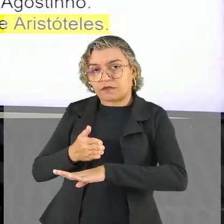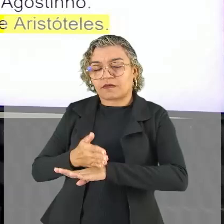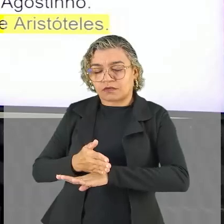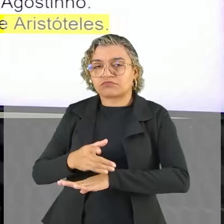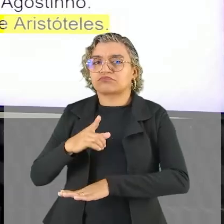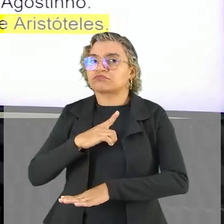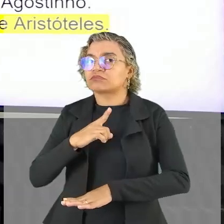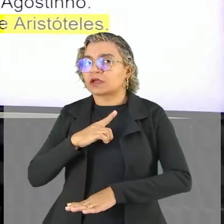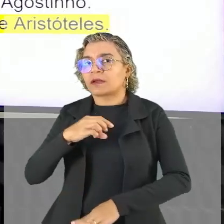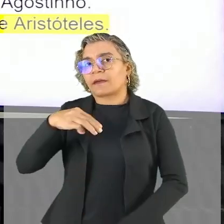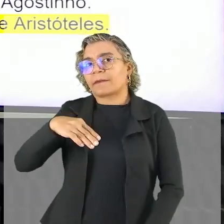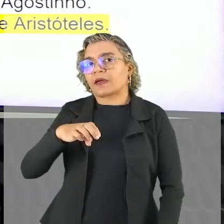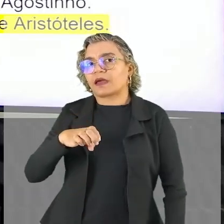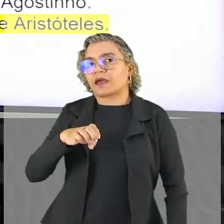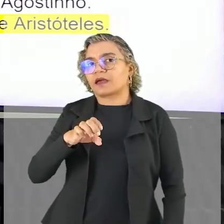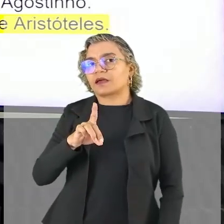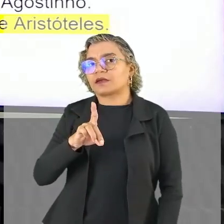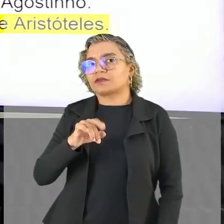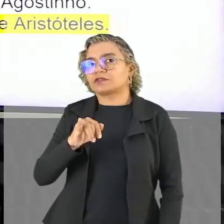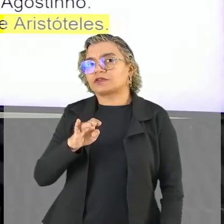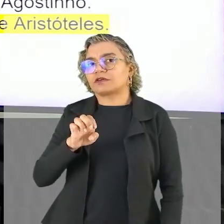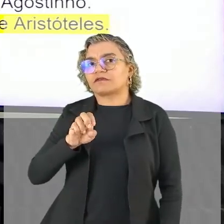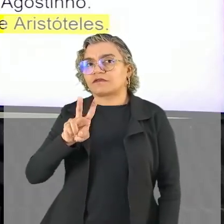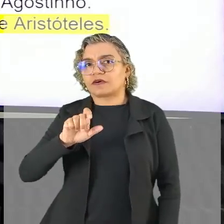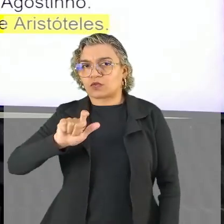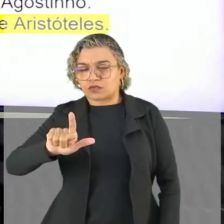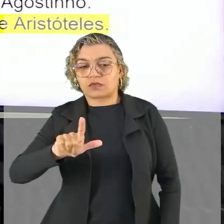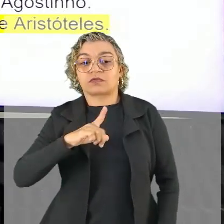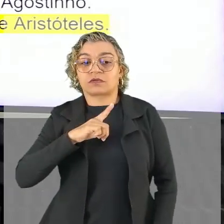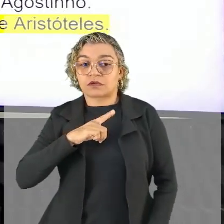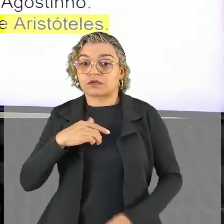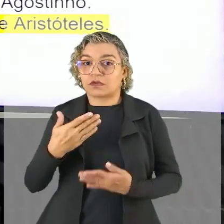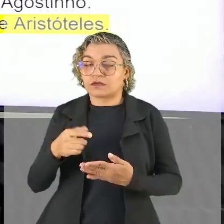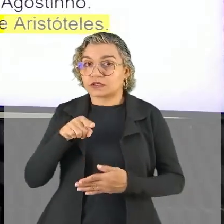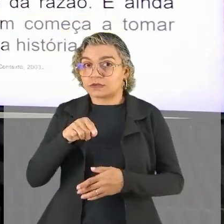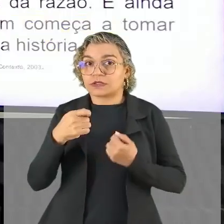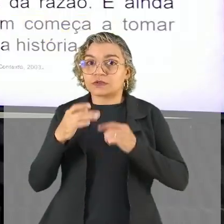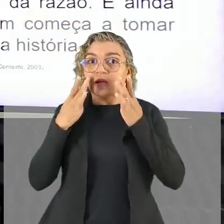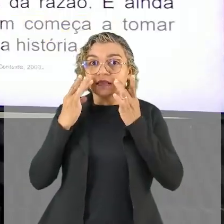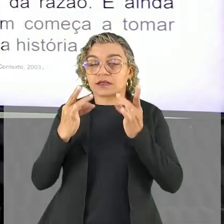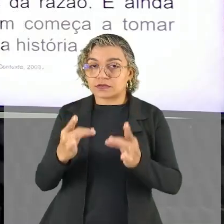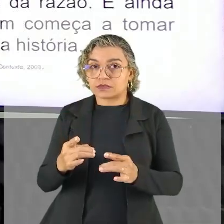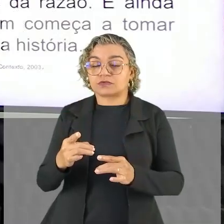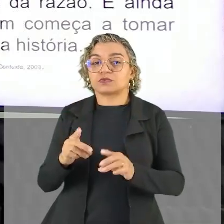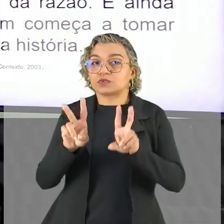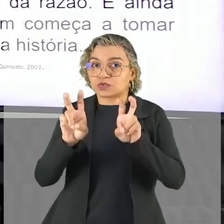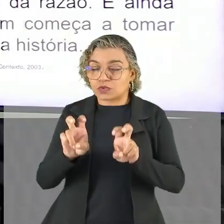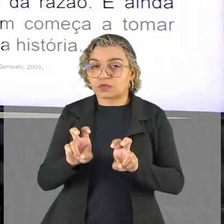vocês anotem essas principais ideias a respeito desse tema, beleza? Então, pessoal,